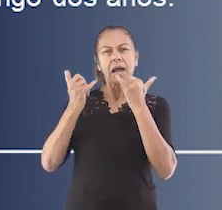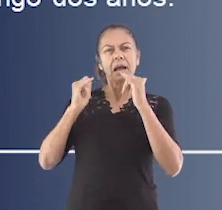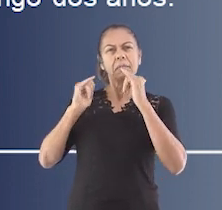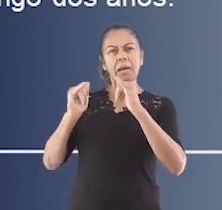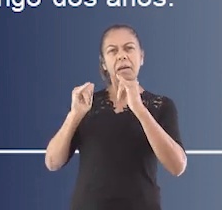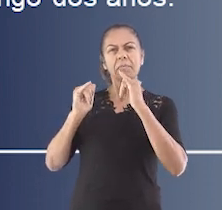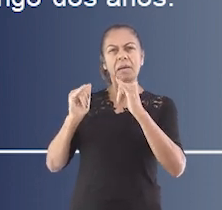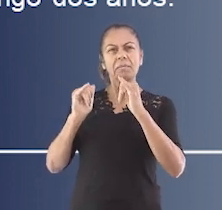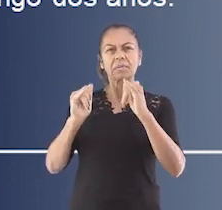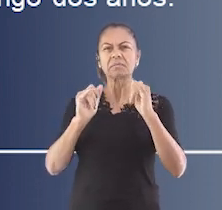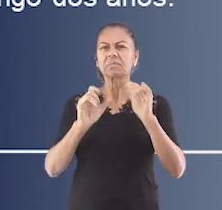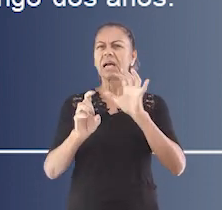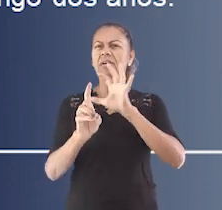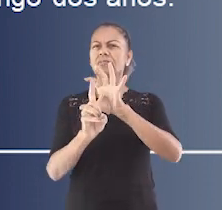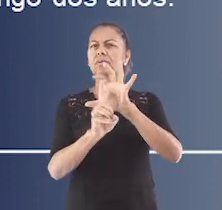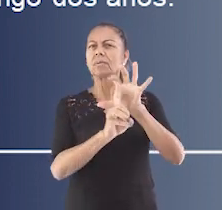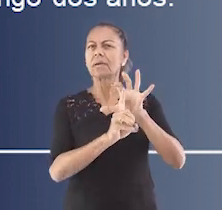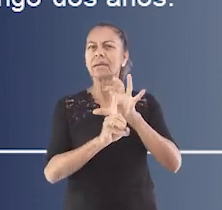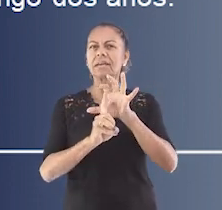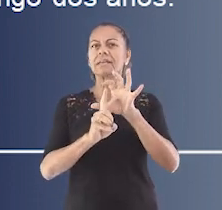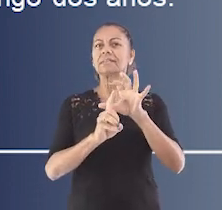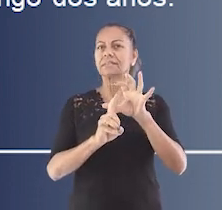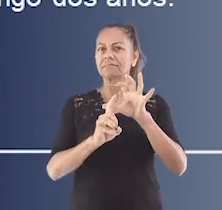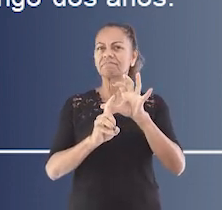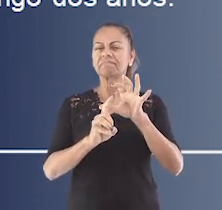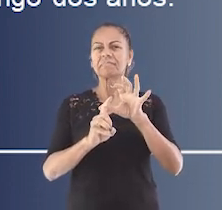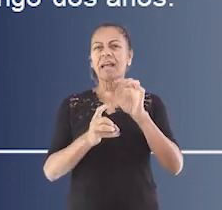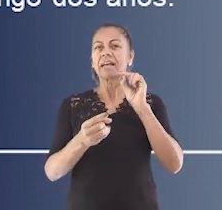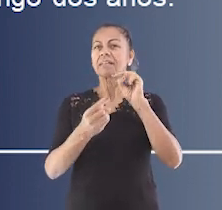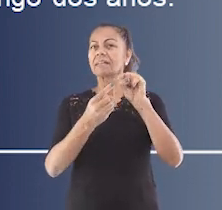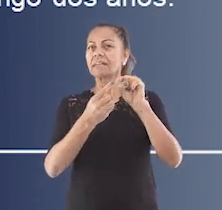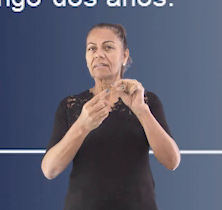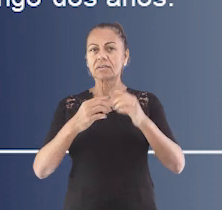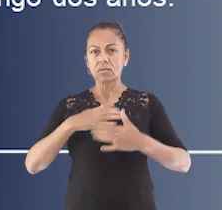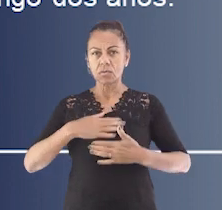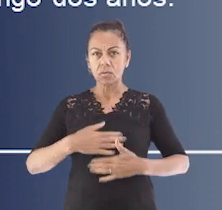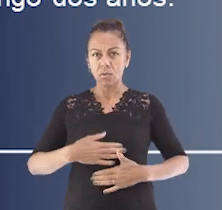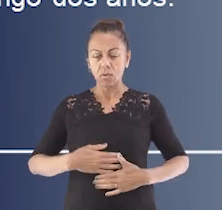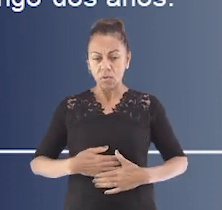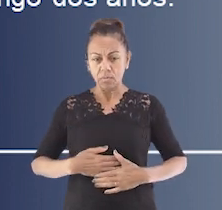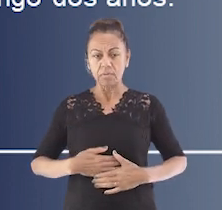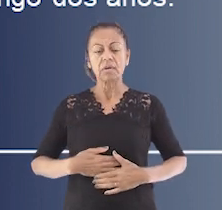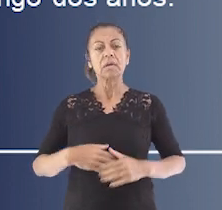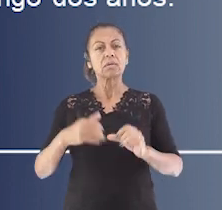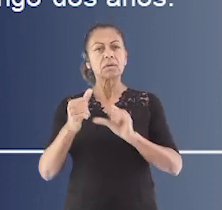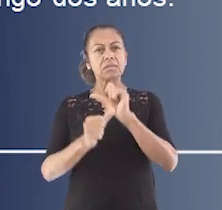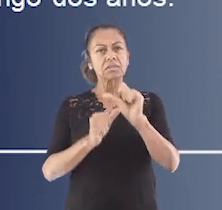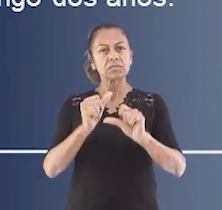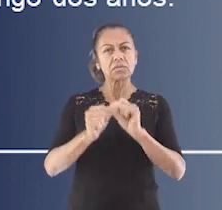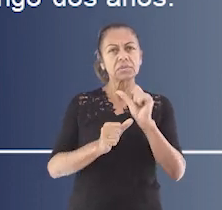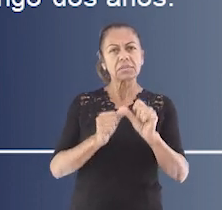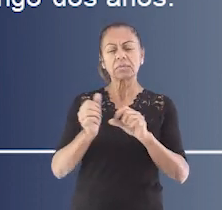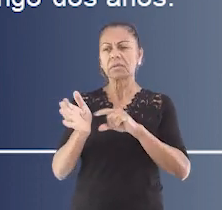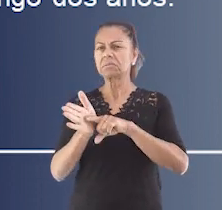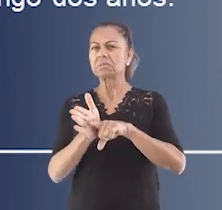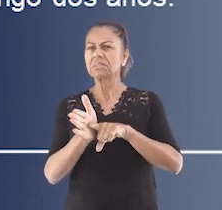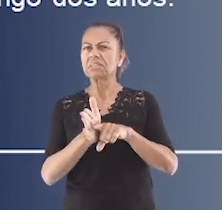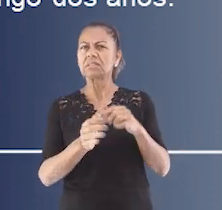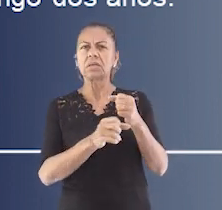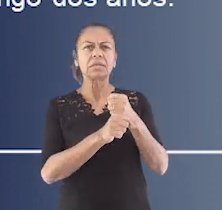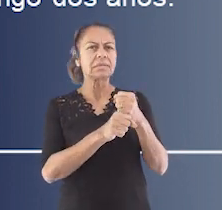dos recursos midiáticos na construção da imagem corporal, junto com as